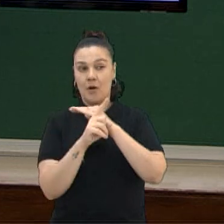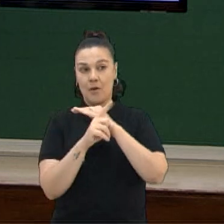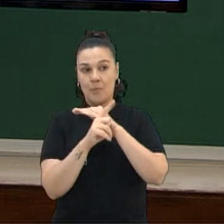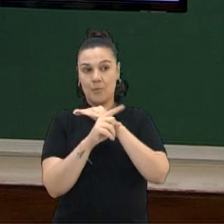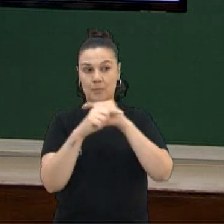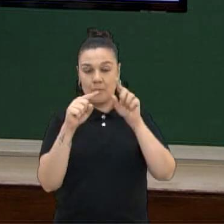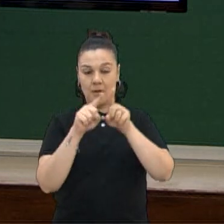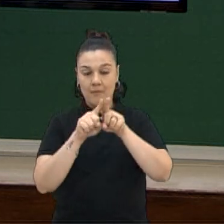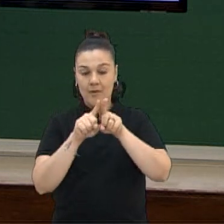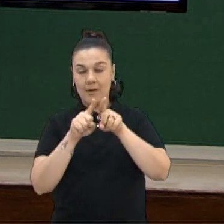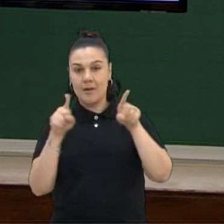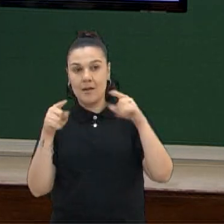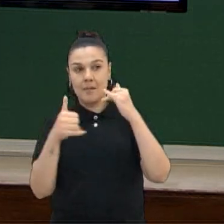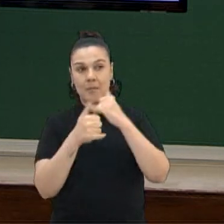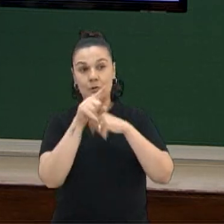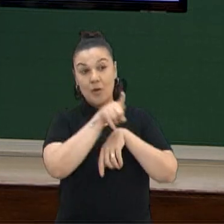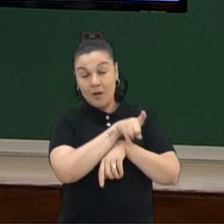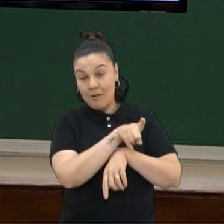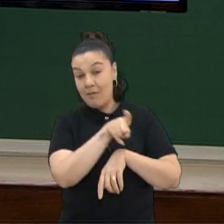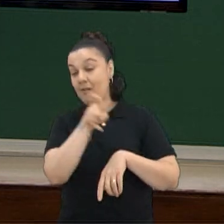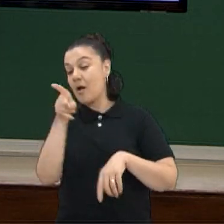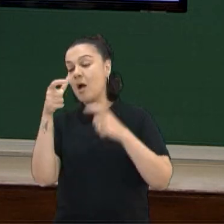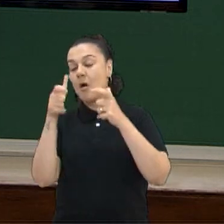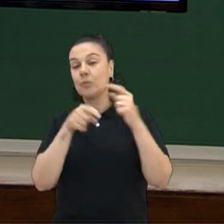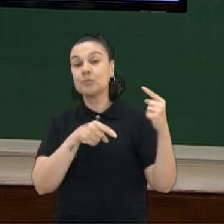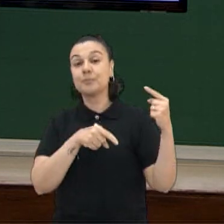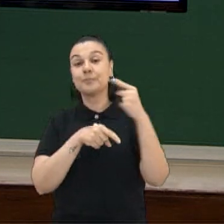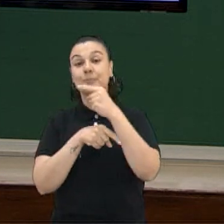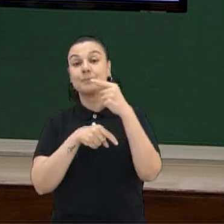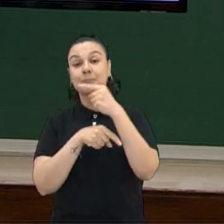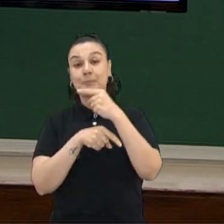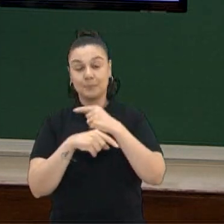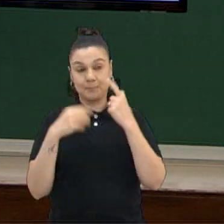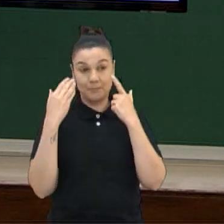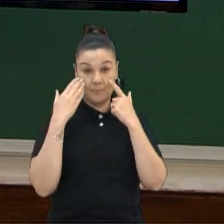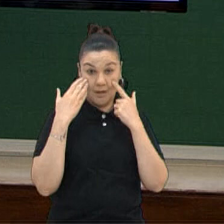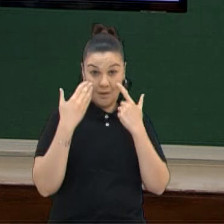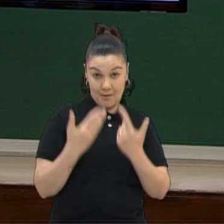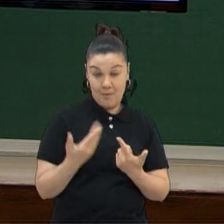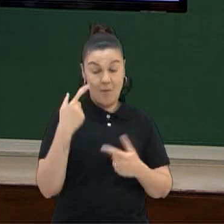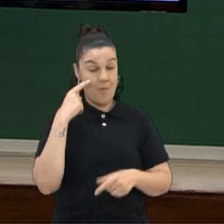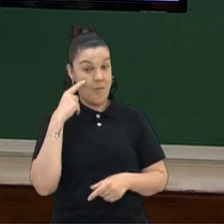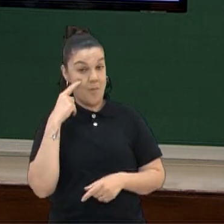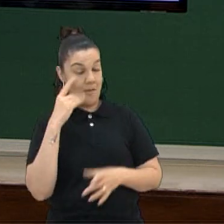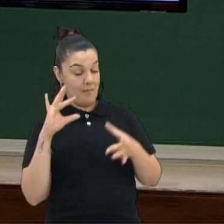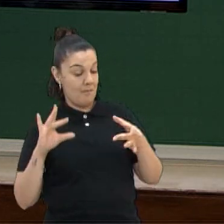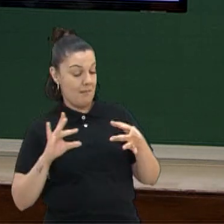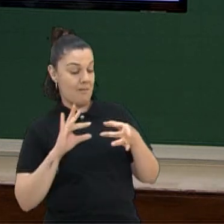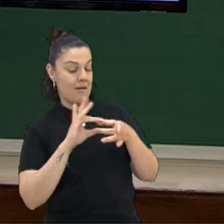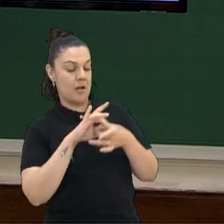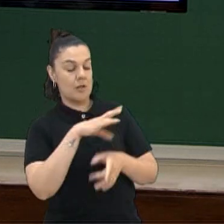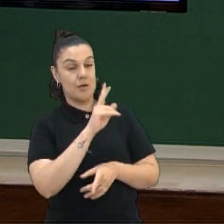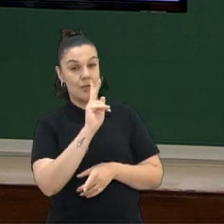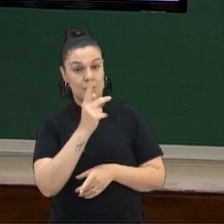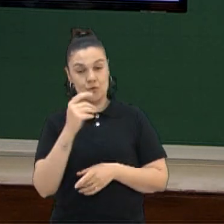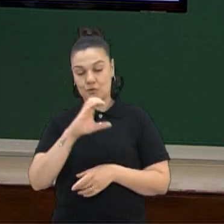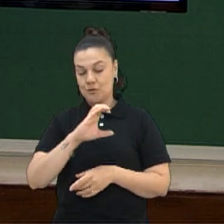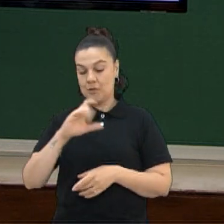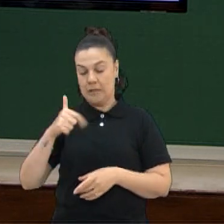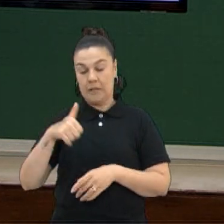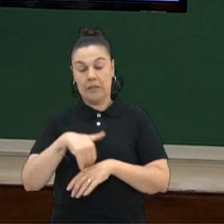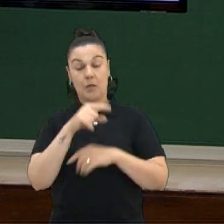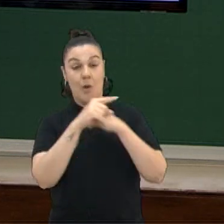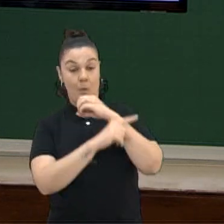eu crio um vetor. Nesse caso da ligação do hidrogênio com o cloro, os elétrons estão mais para o